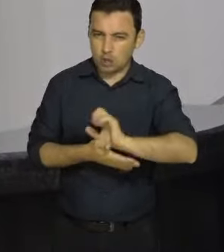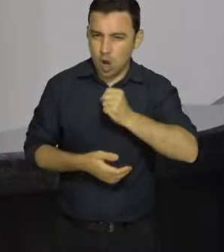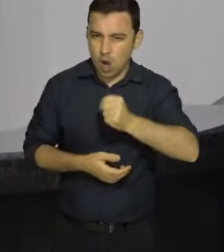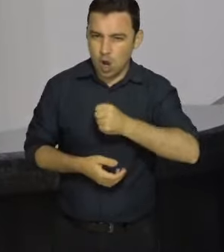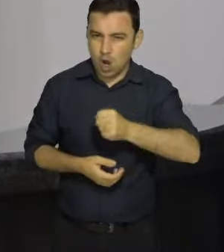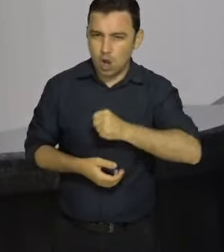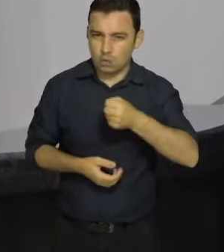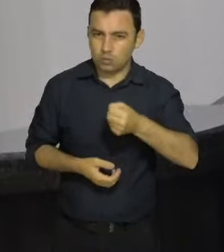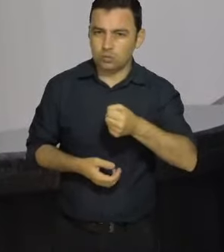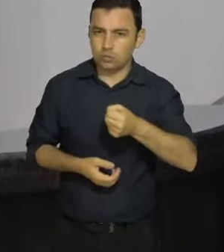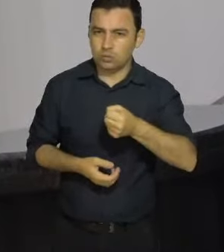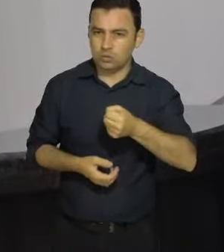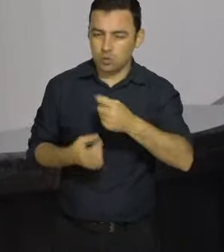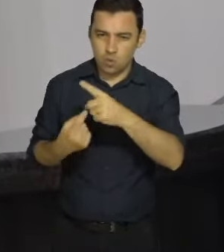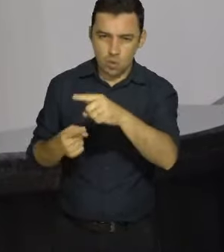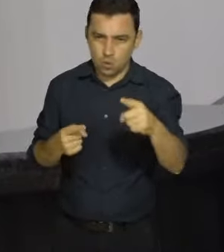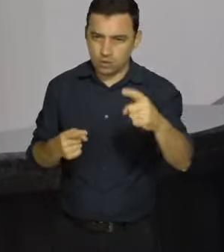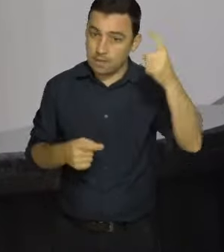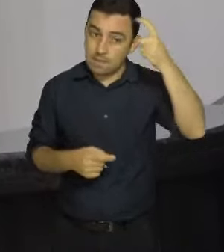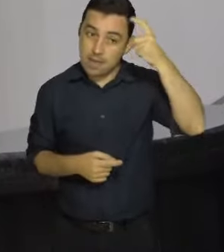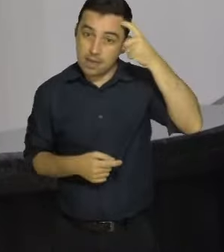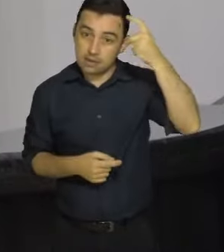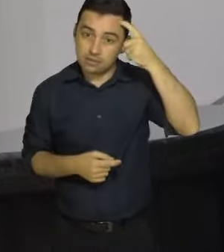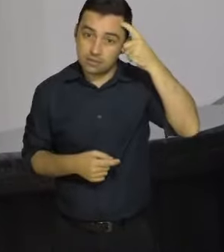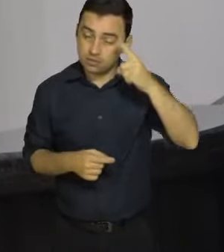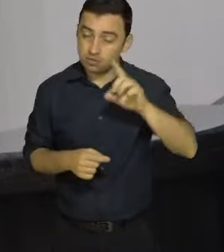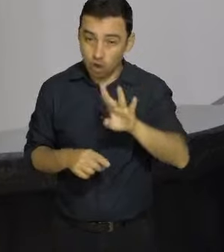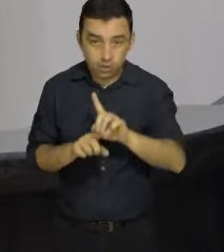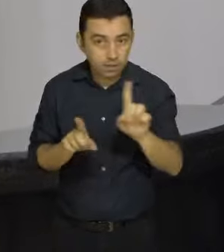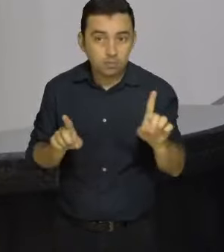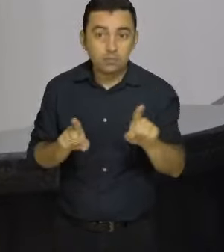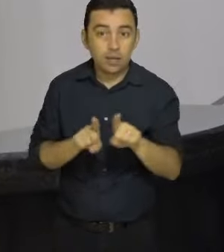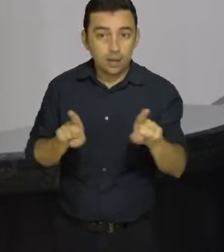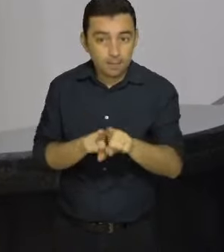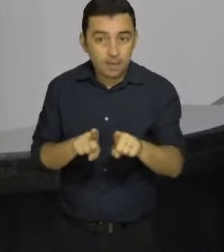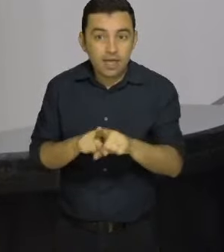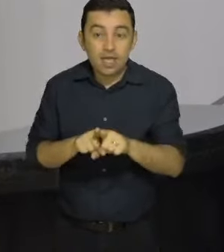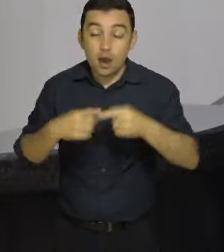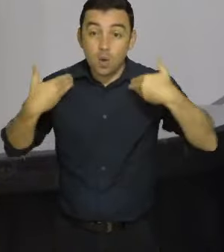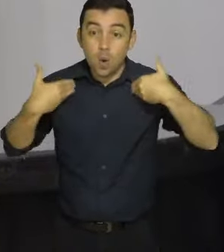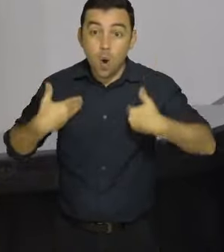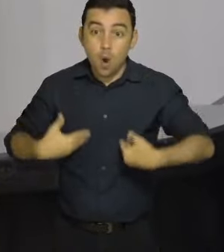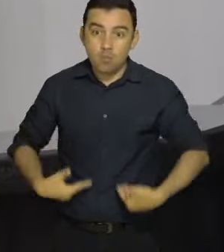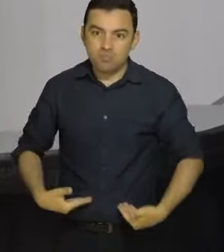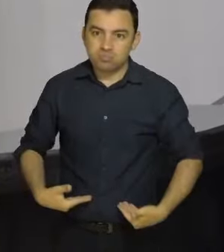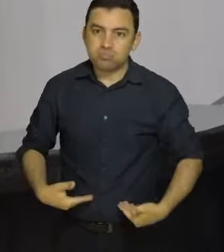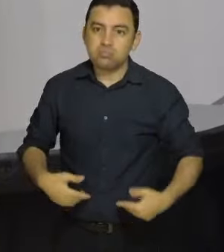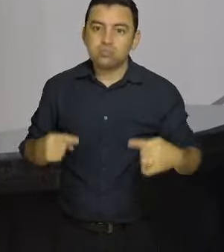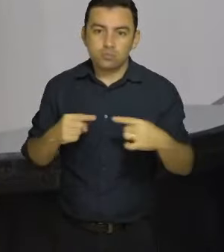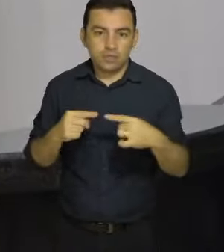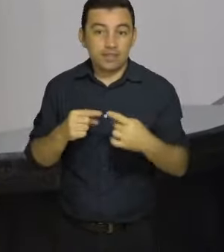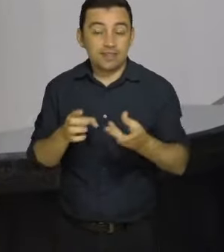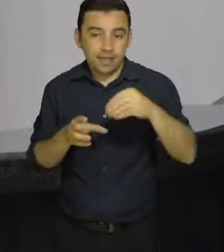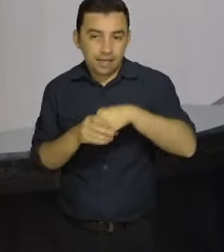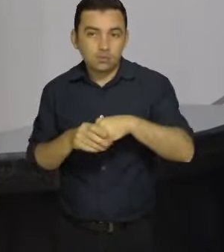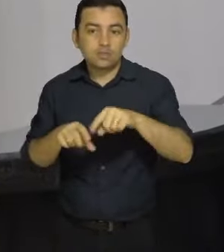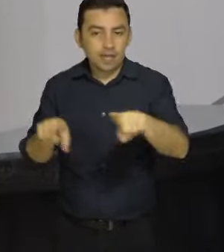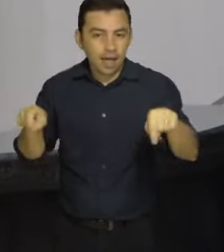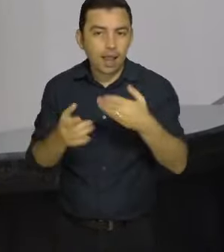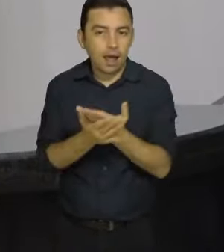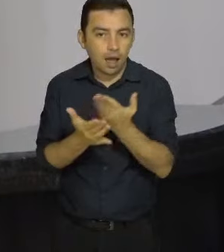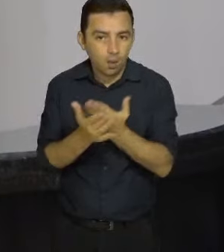se dirige não apenas às nossas formas de pensar, mas também aos nossos corpos que encarnam, nas salas de aula e demais